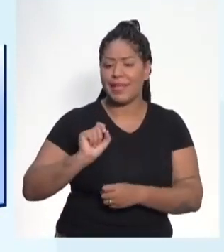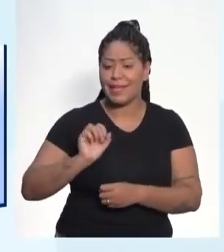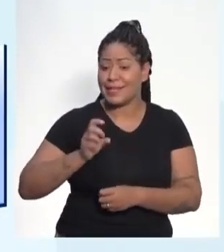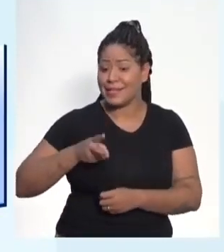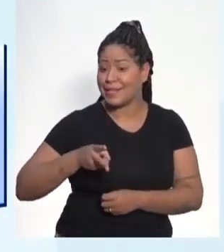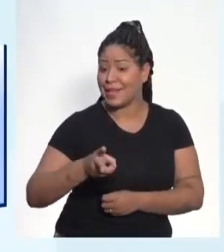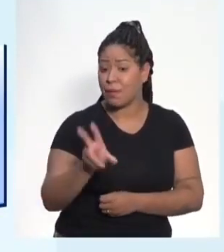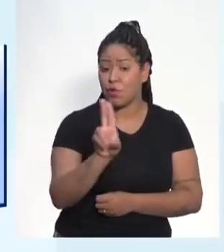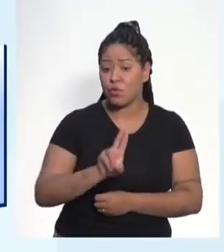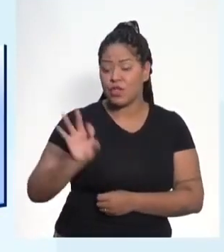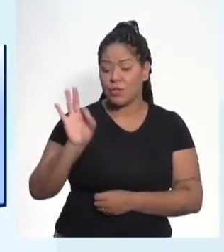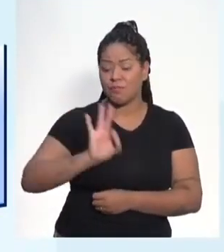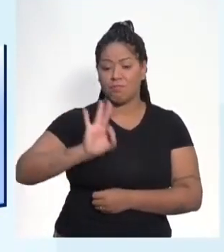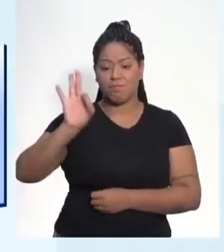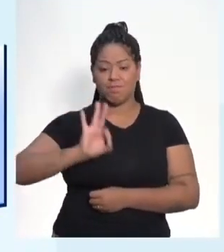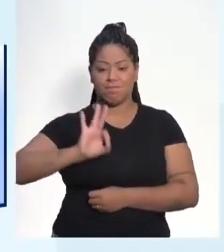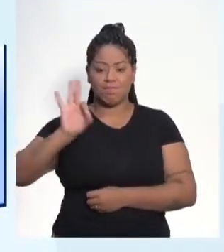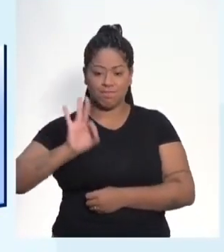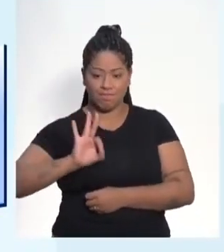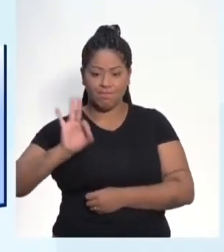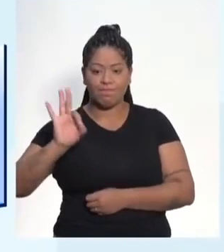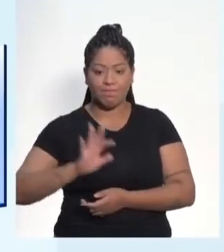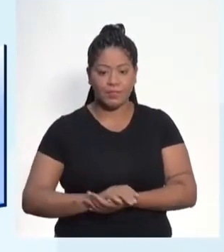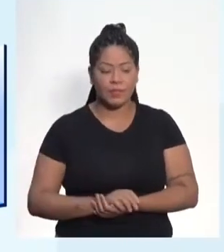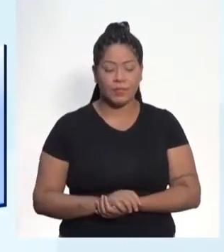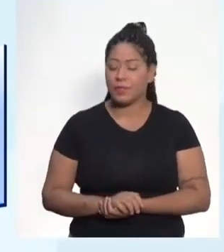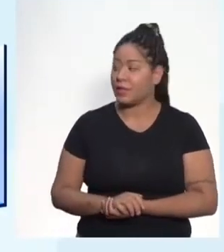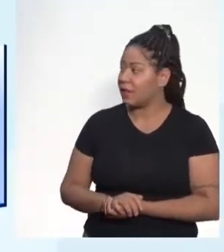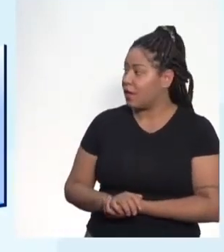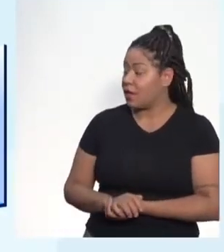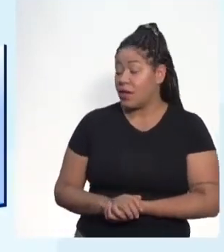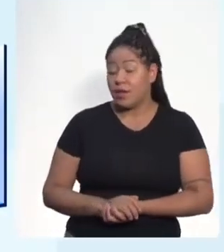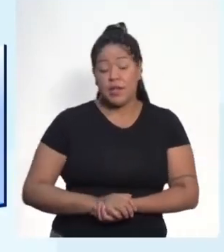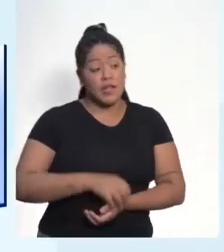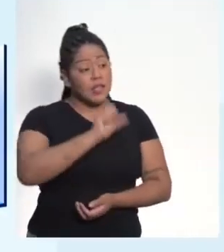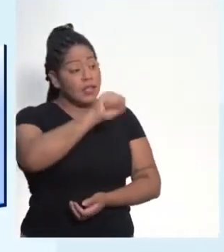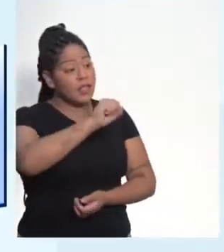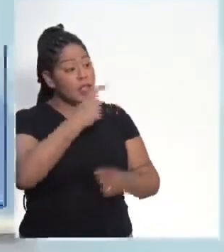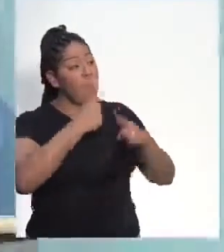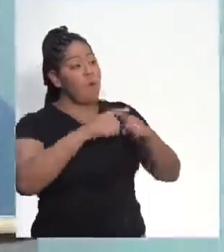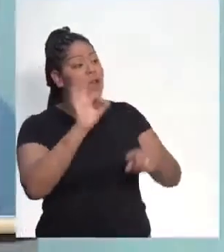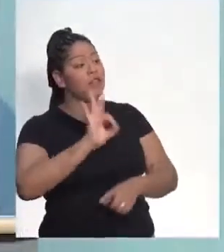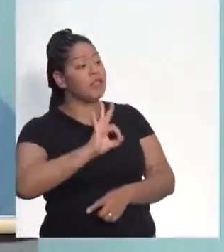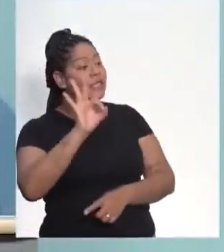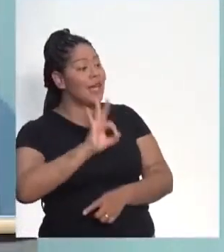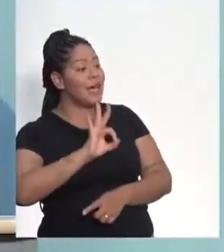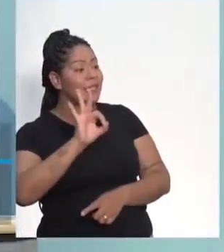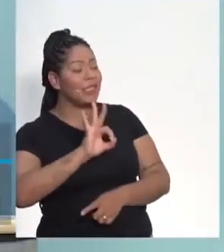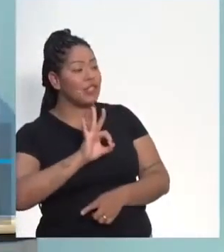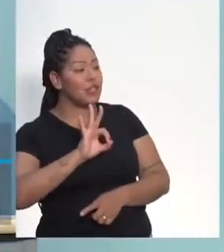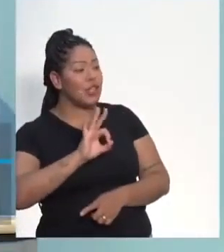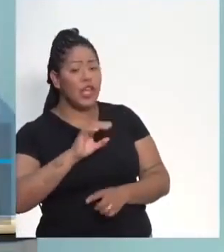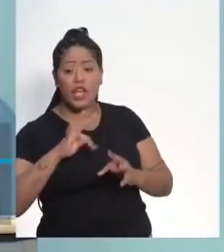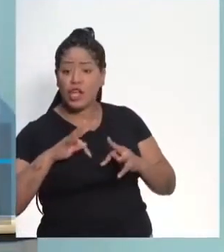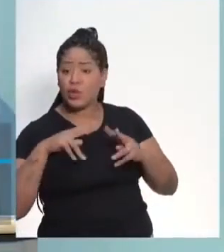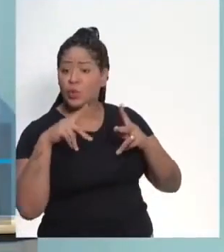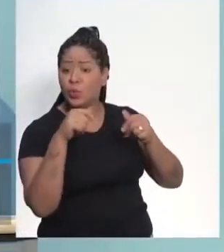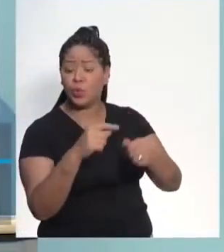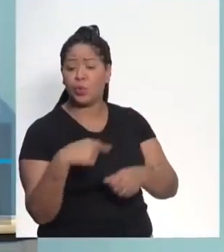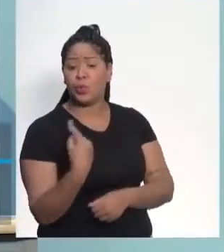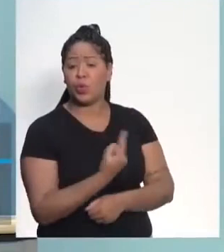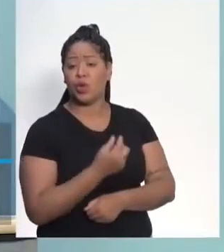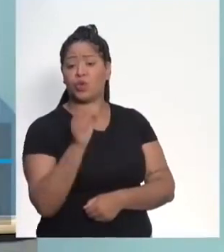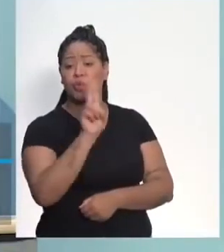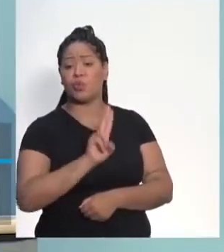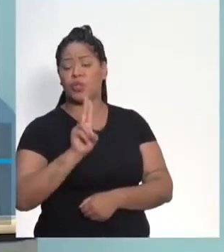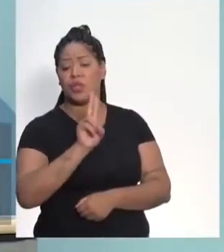sinceramente, acredito que são as mais usuais. Sim, até porque a porcentagem ela está muito presente em tudo, né? Se a gente for parar para